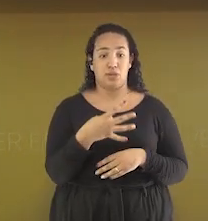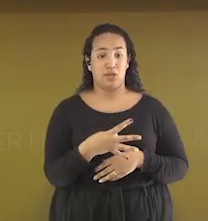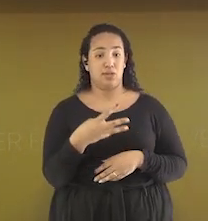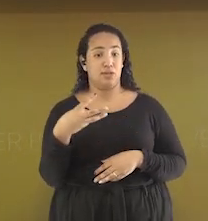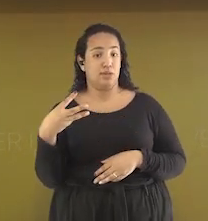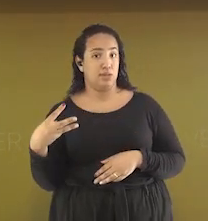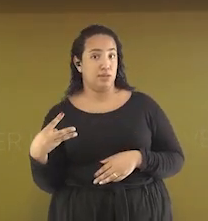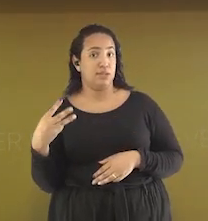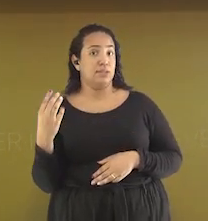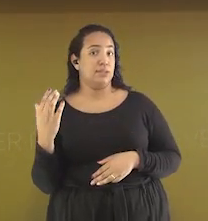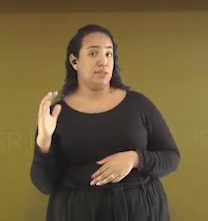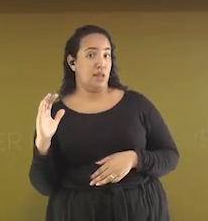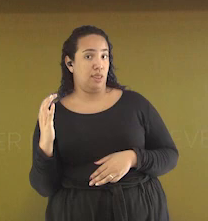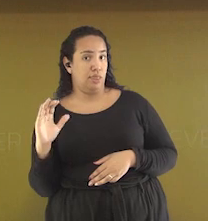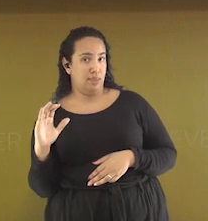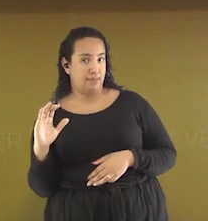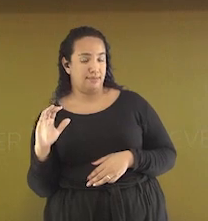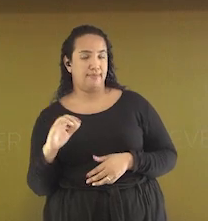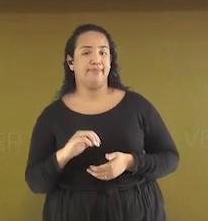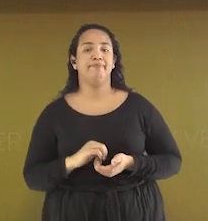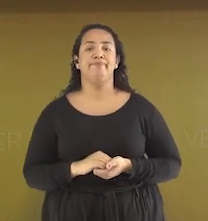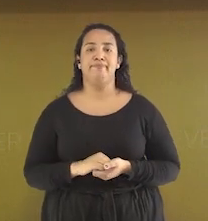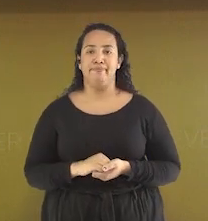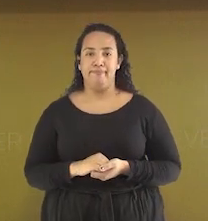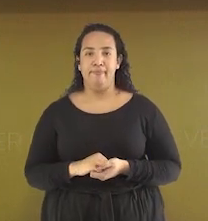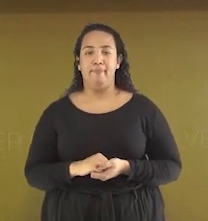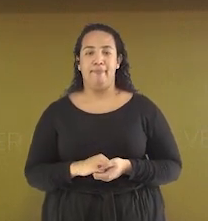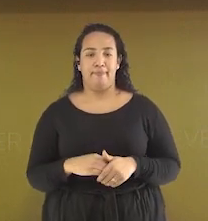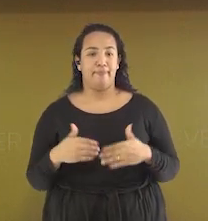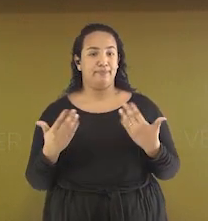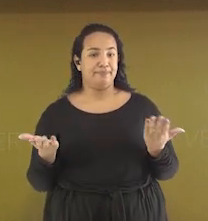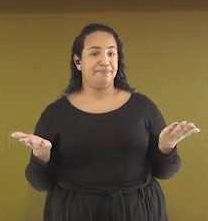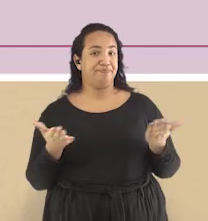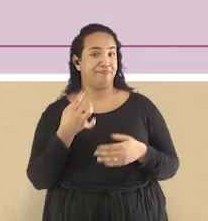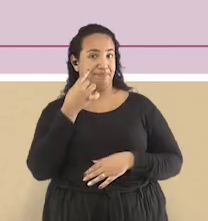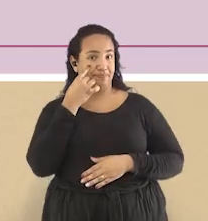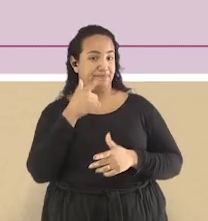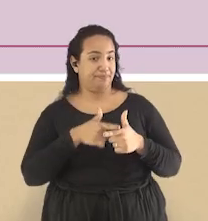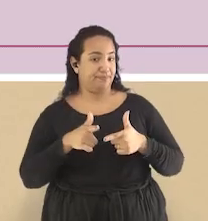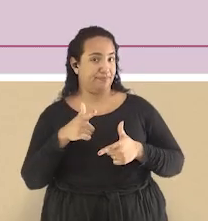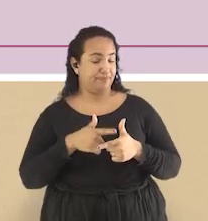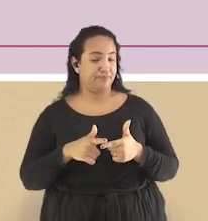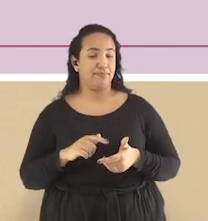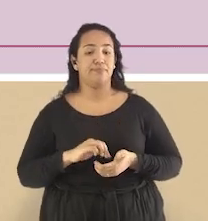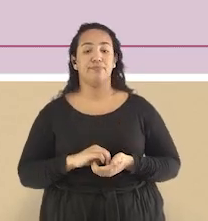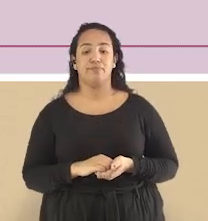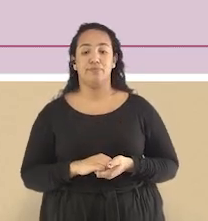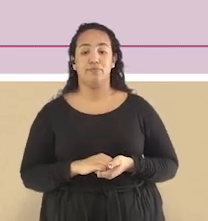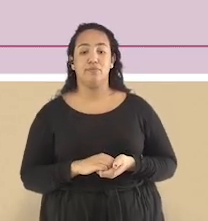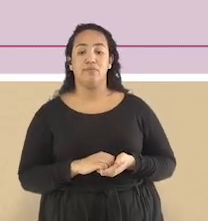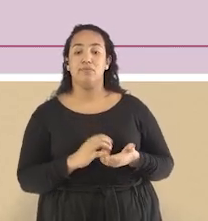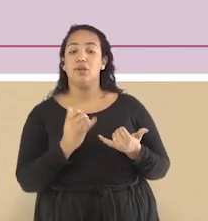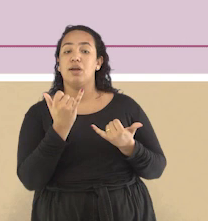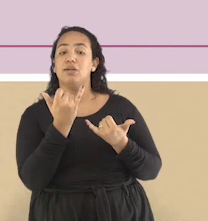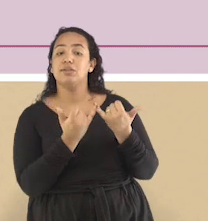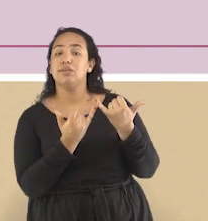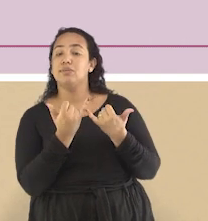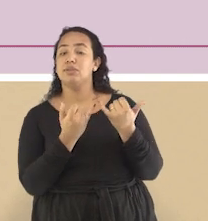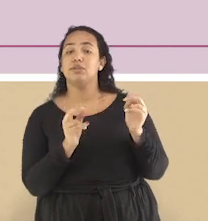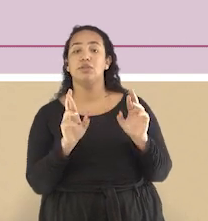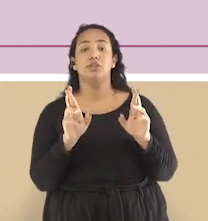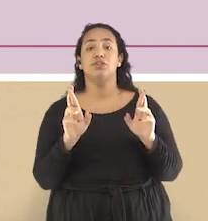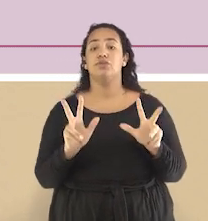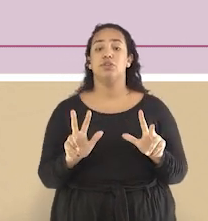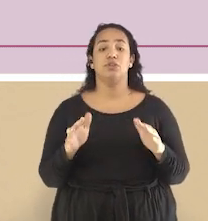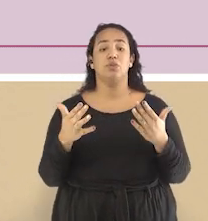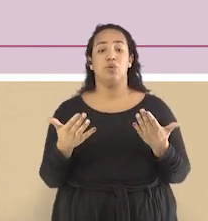inteiros e 43 o quê? Centésimos. Veja essa situação. Qual é a semelhança